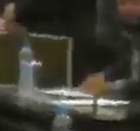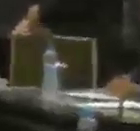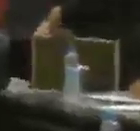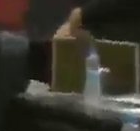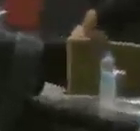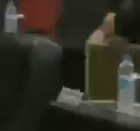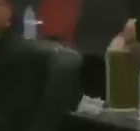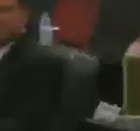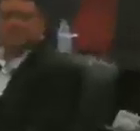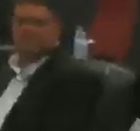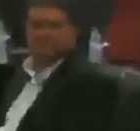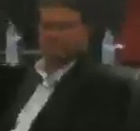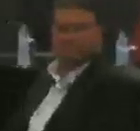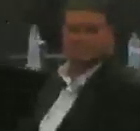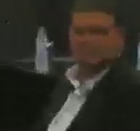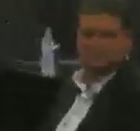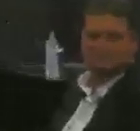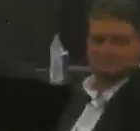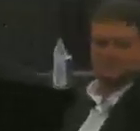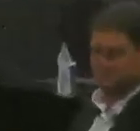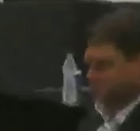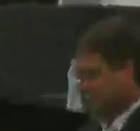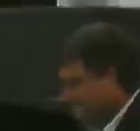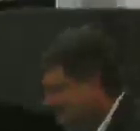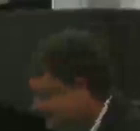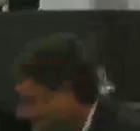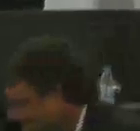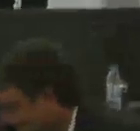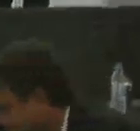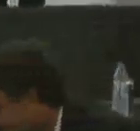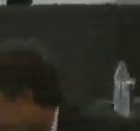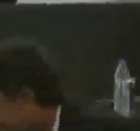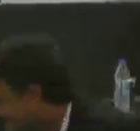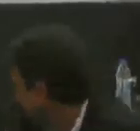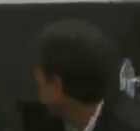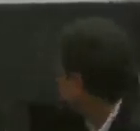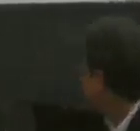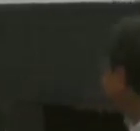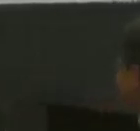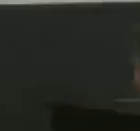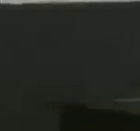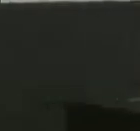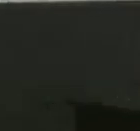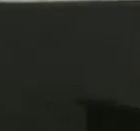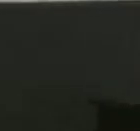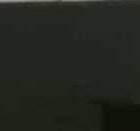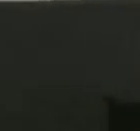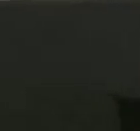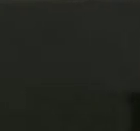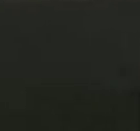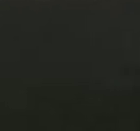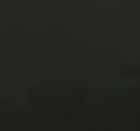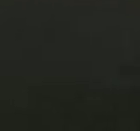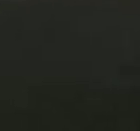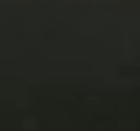o prefeito, na oportunidade, Júnior Marão, entregou a casa, um pedido de vossa excelência, e a Ilza, juntamente com a